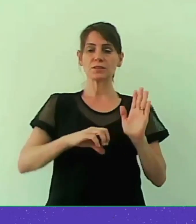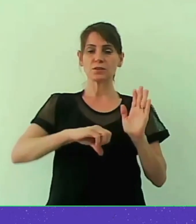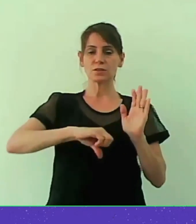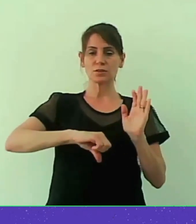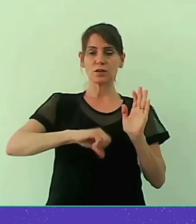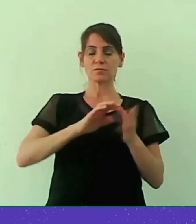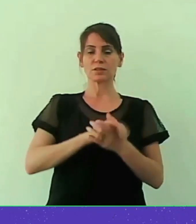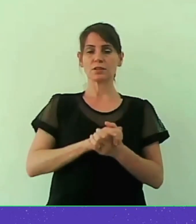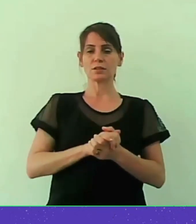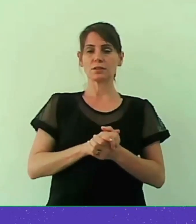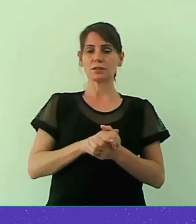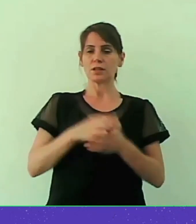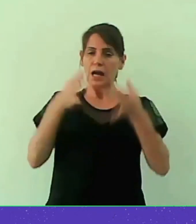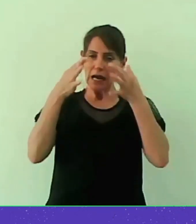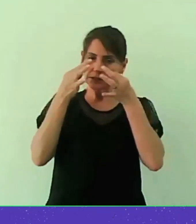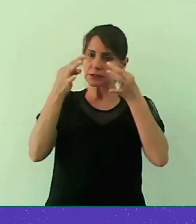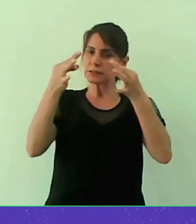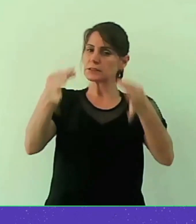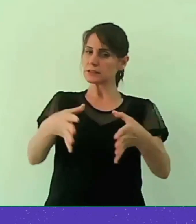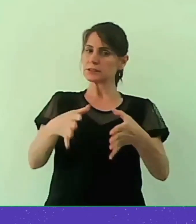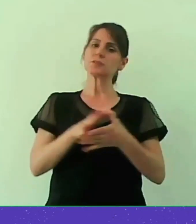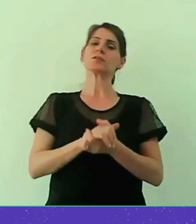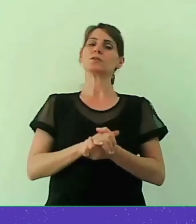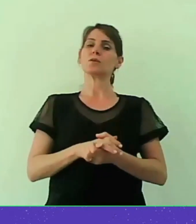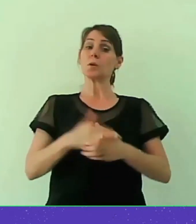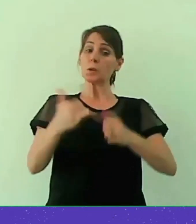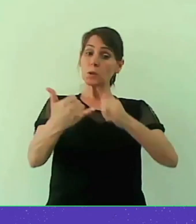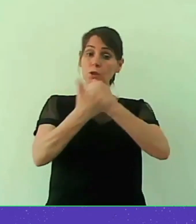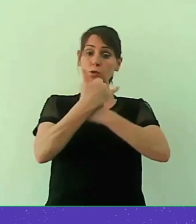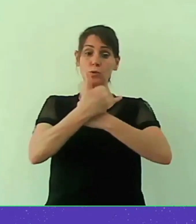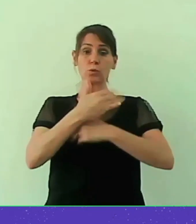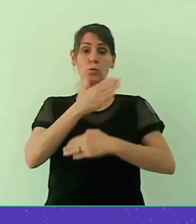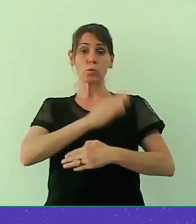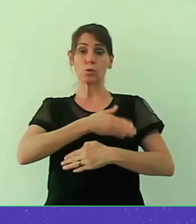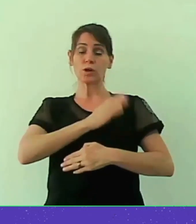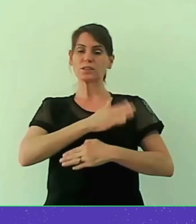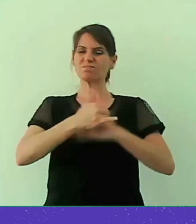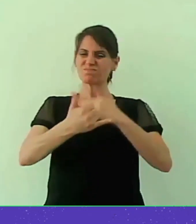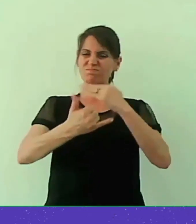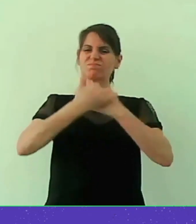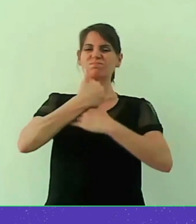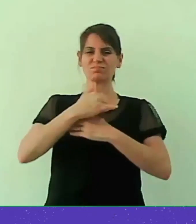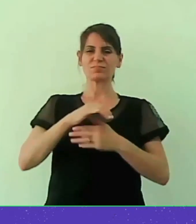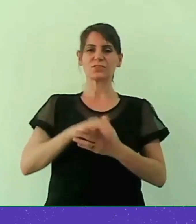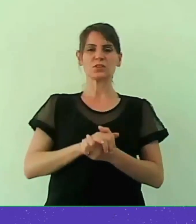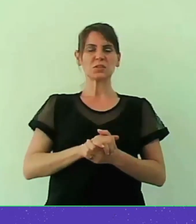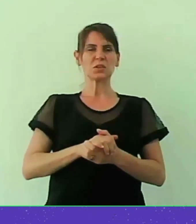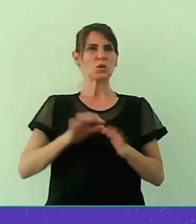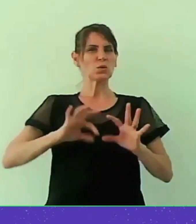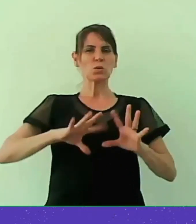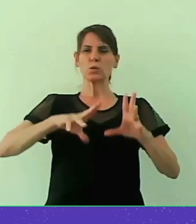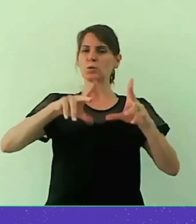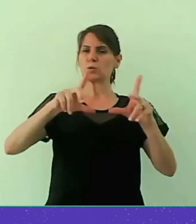alerta: enganoso é o coração, mais do que todas as coisas, e